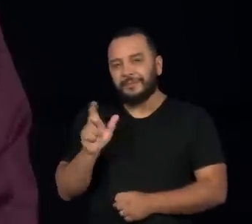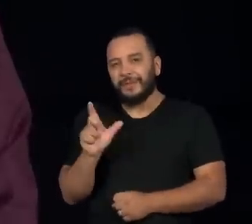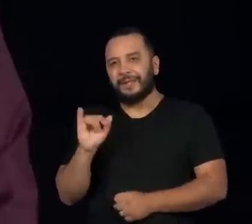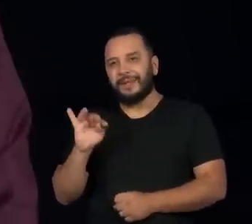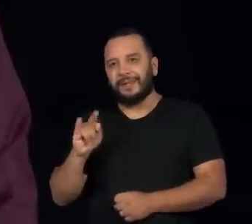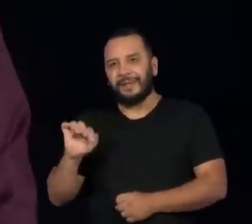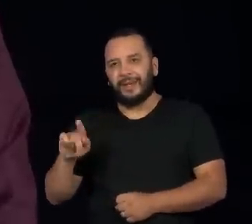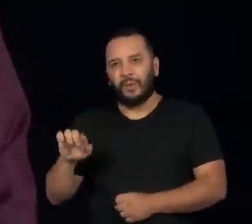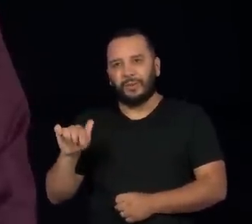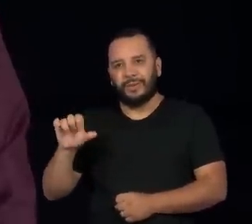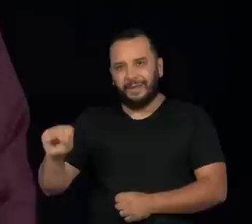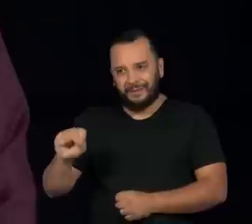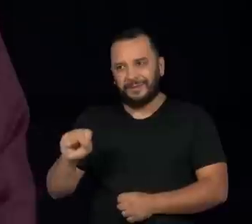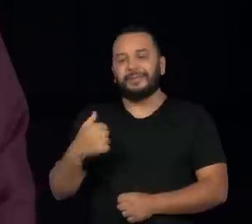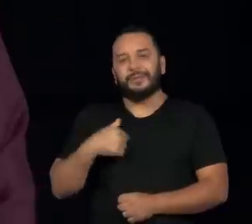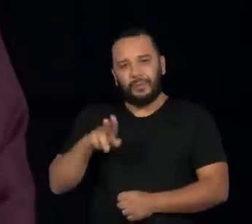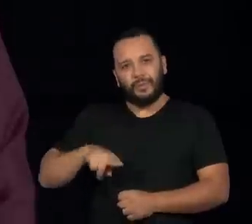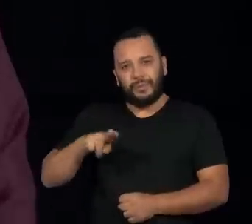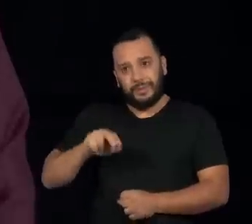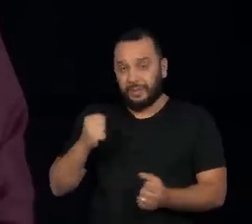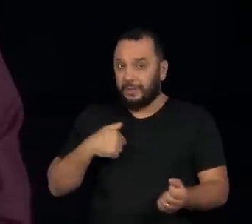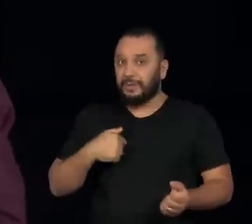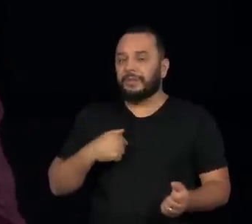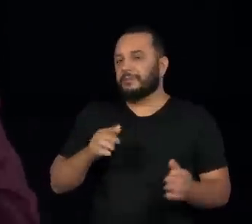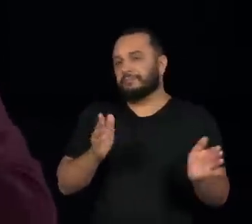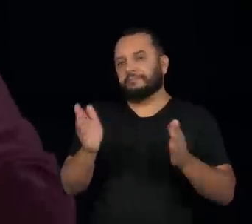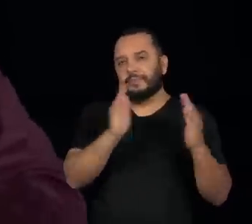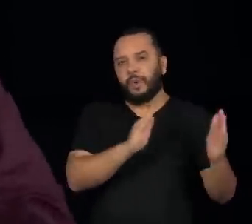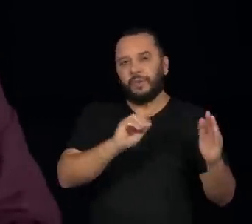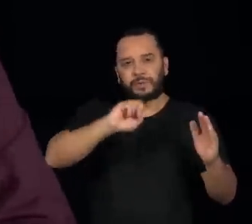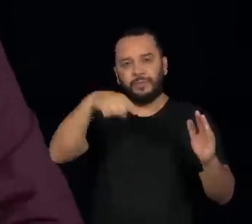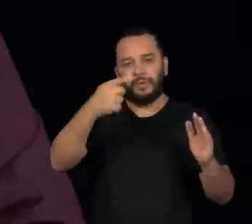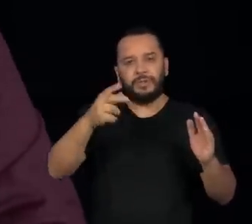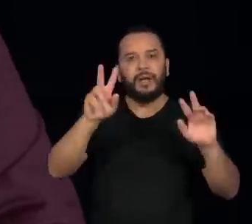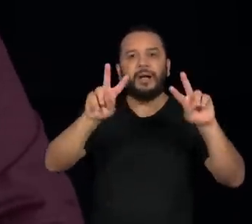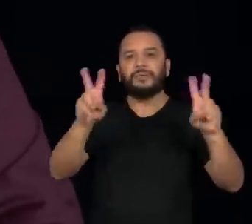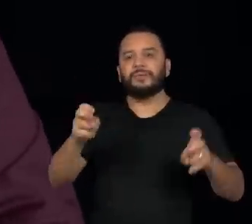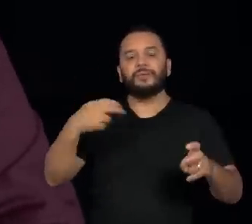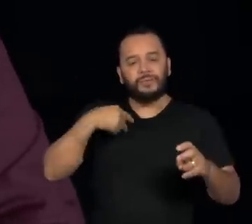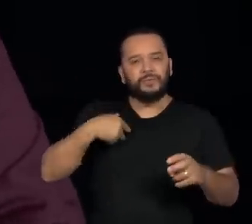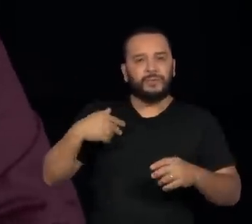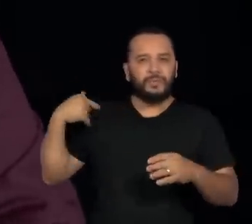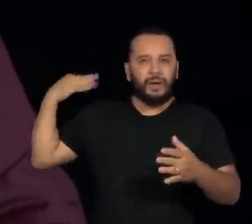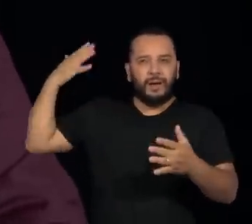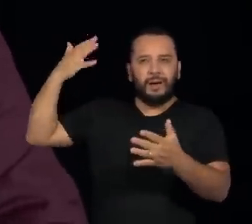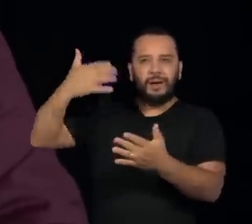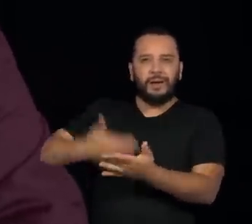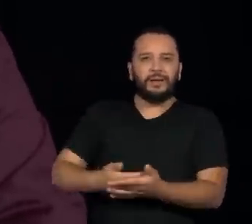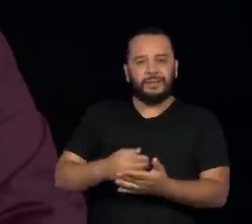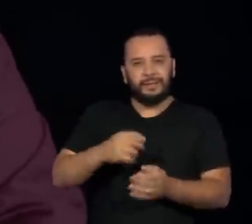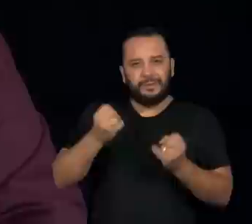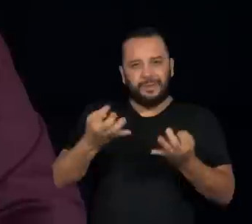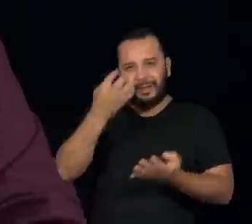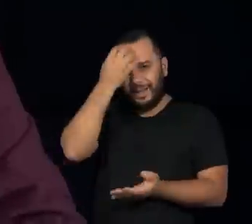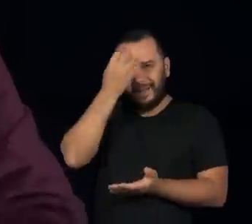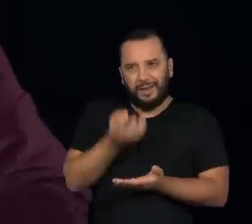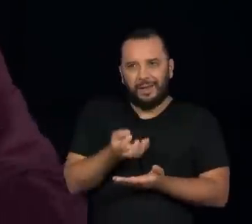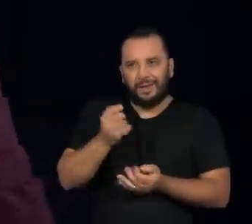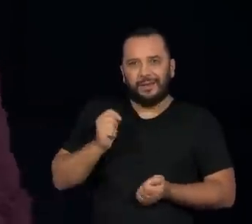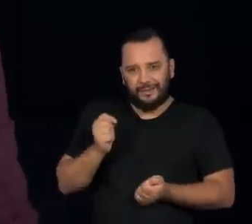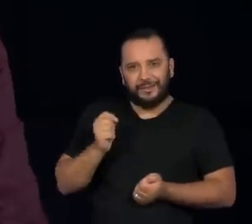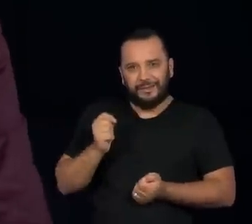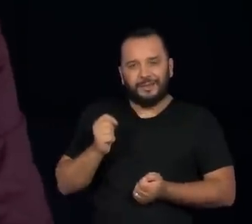e ainda se usa no próximo bloco nós vamos falar de um assunto muito antigo cada vez mais atual nós vamos falar de Inteligência Artificial